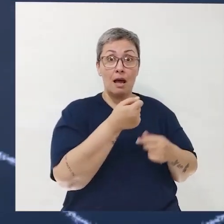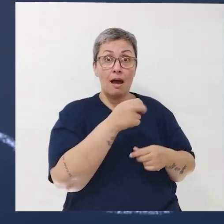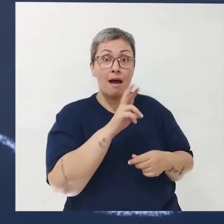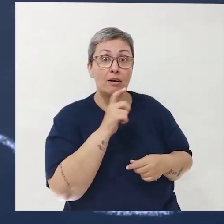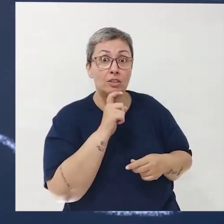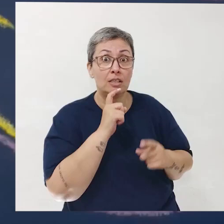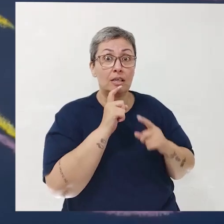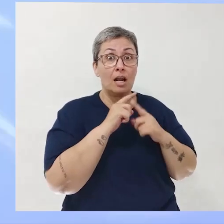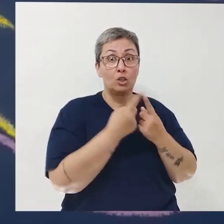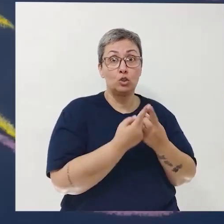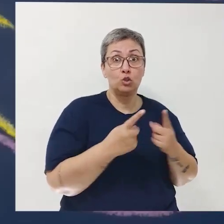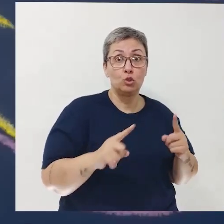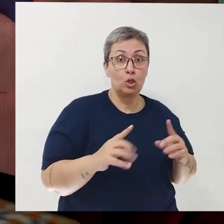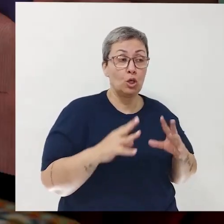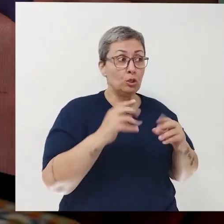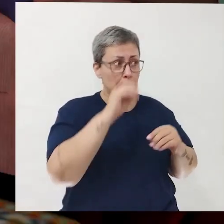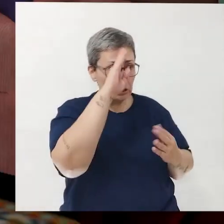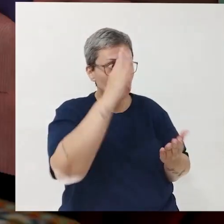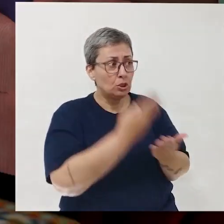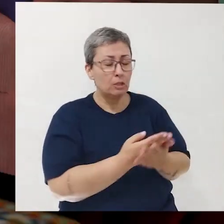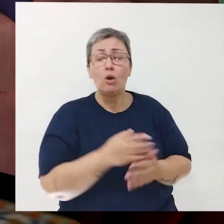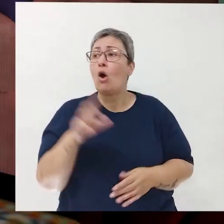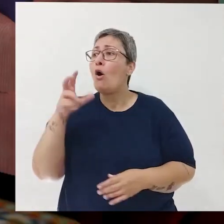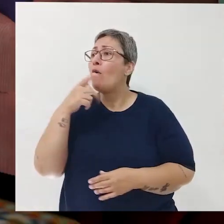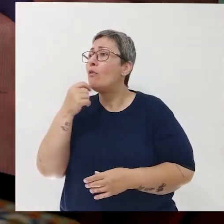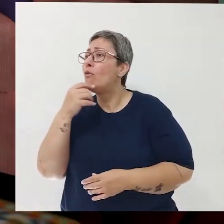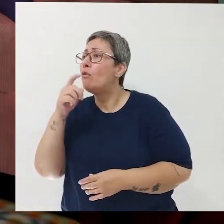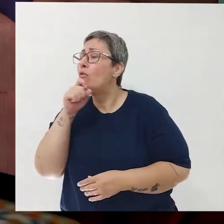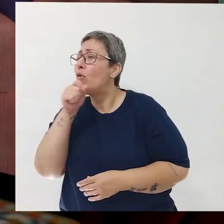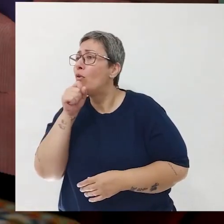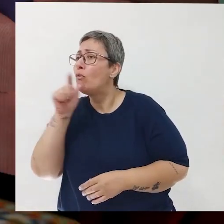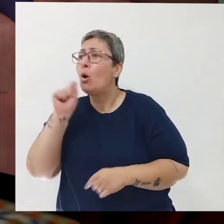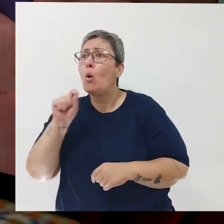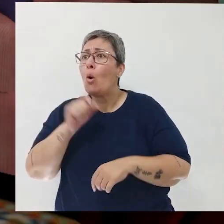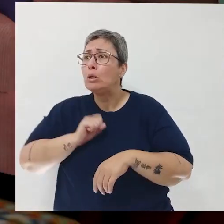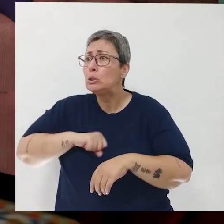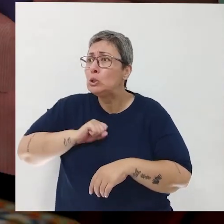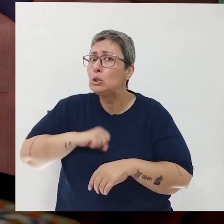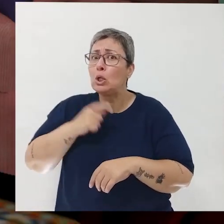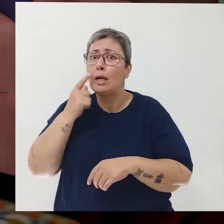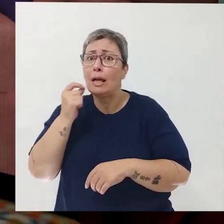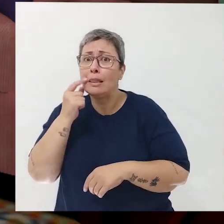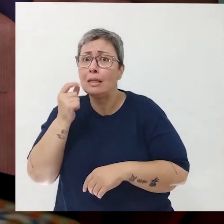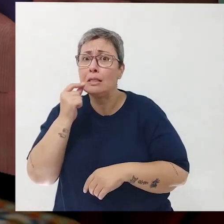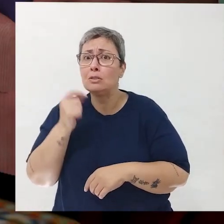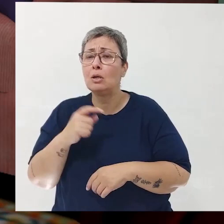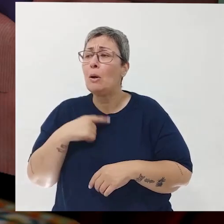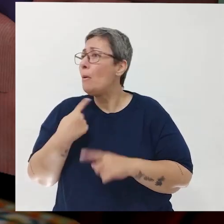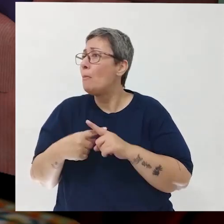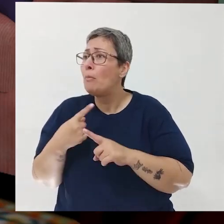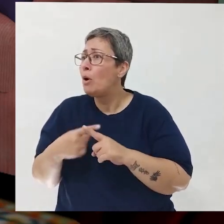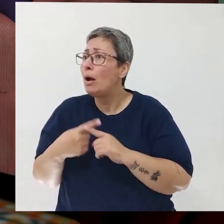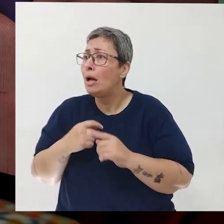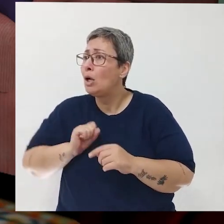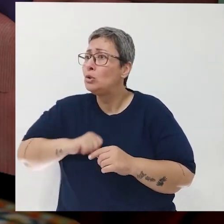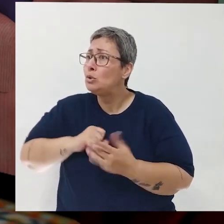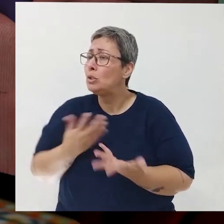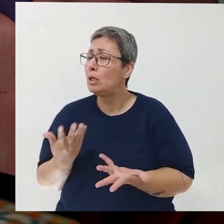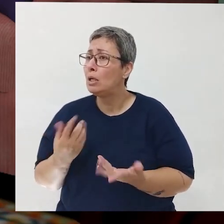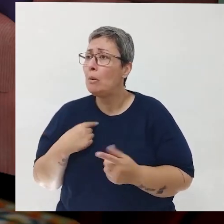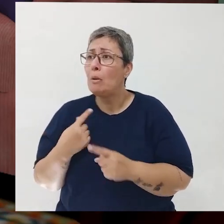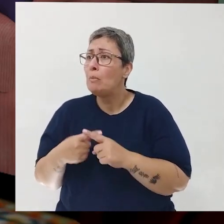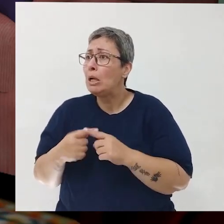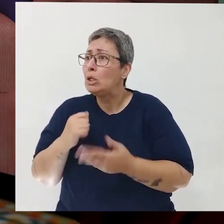ar-condicionado, churrasqueira. Você acredita nisso? Vovô, vovô! Eles estão judiando do gatinho. Por que eles estão fazendo